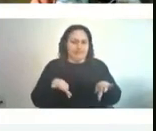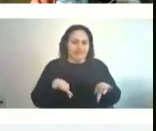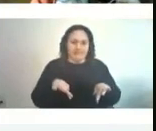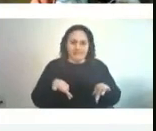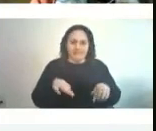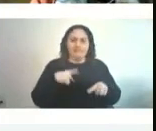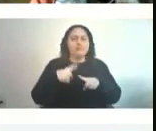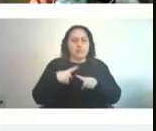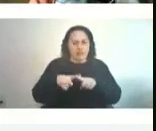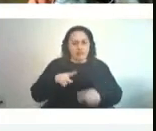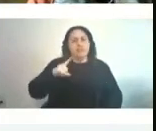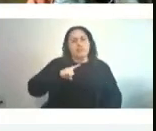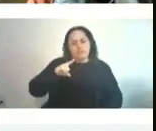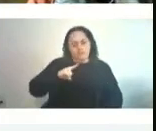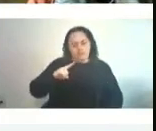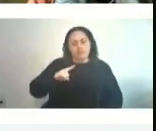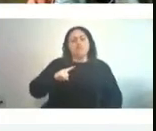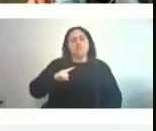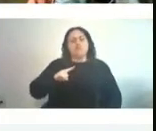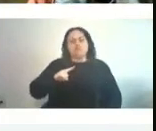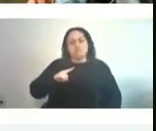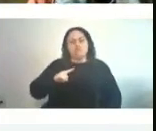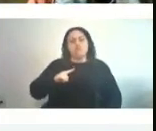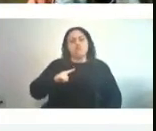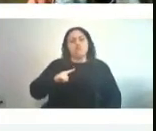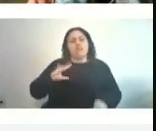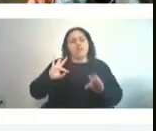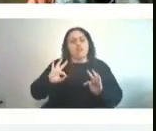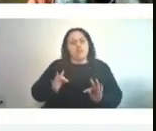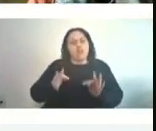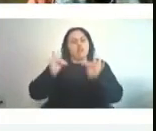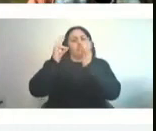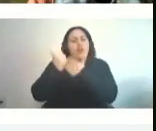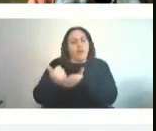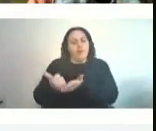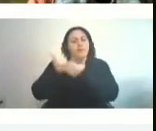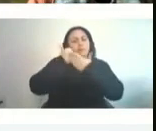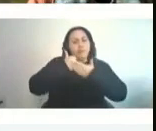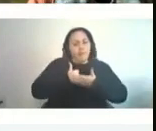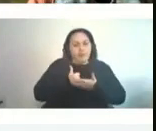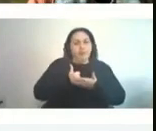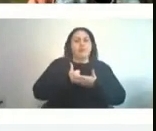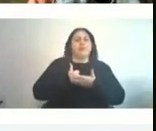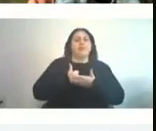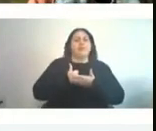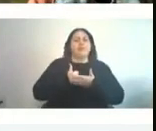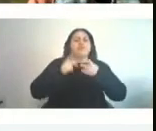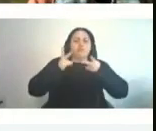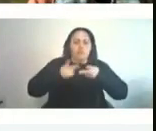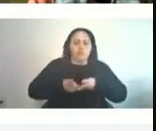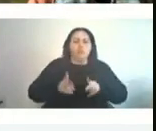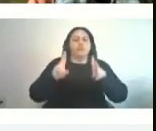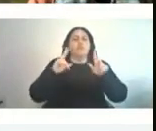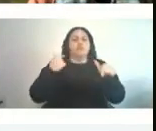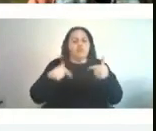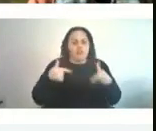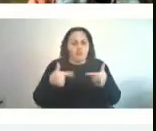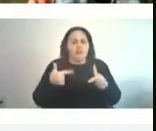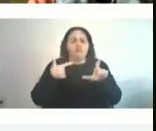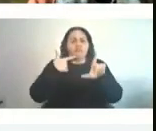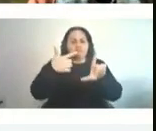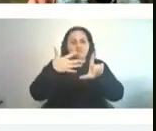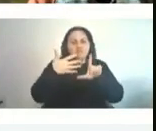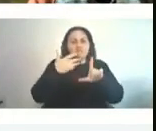que a tecnologia, enfim, nos deu uma mão grande, né, para não pararmos de todo e conseguirmos